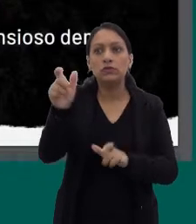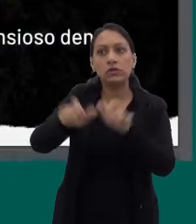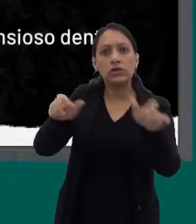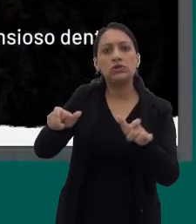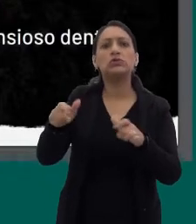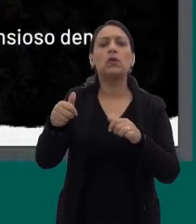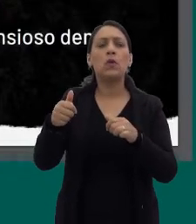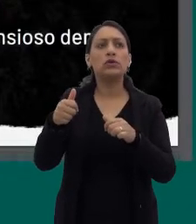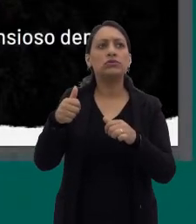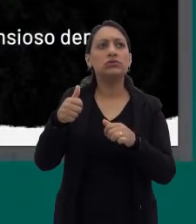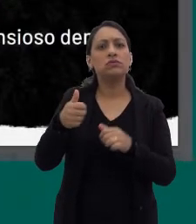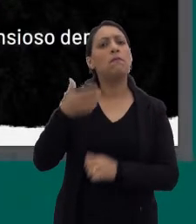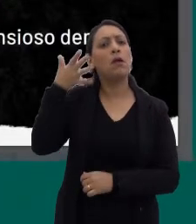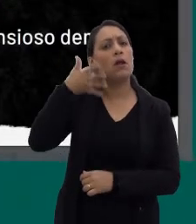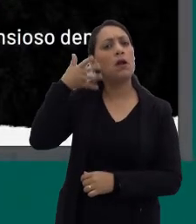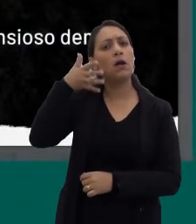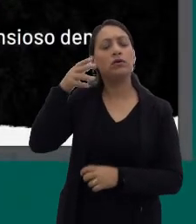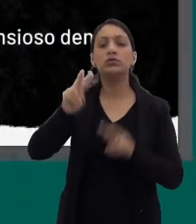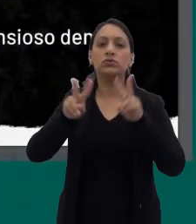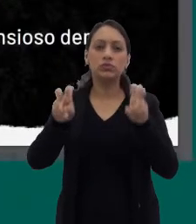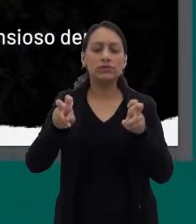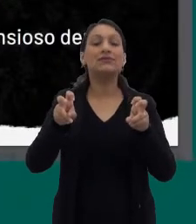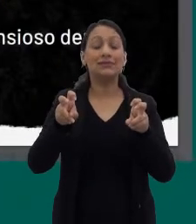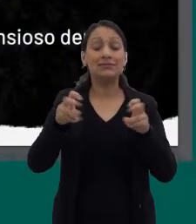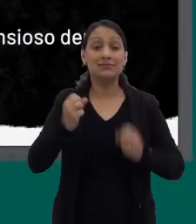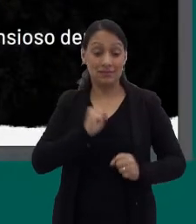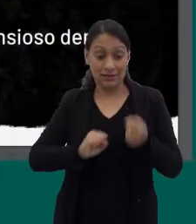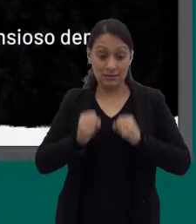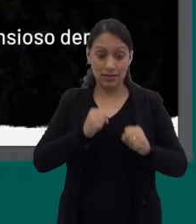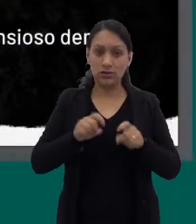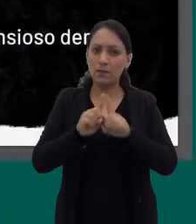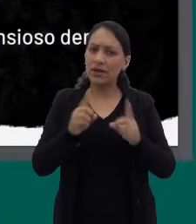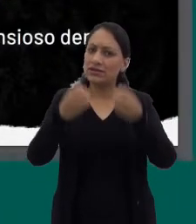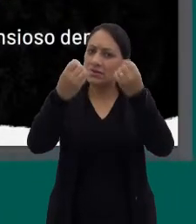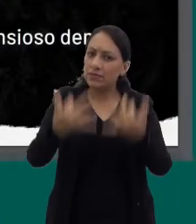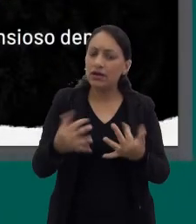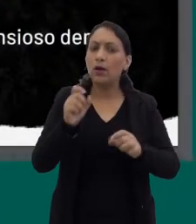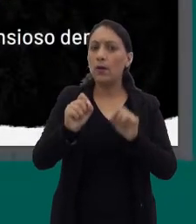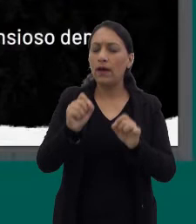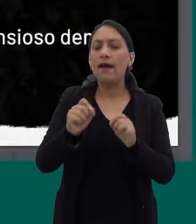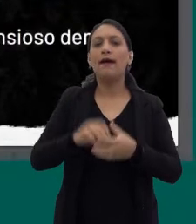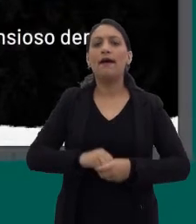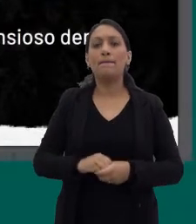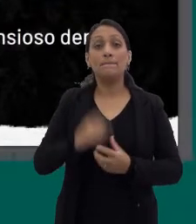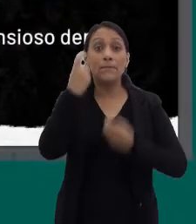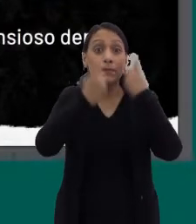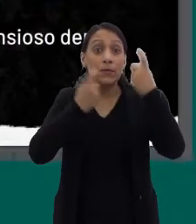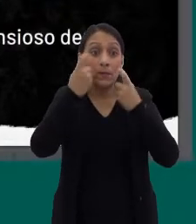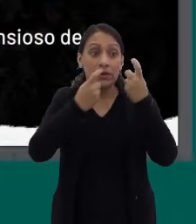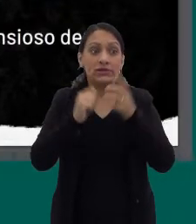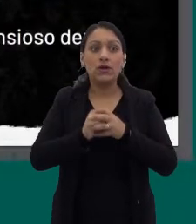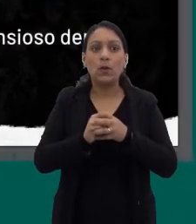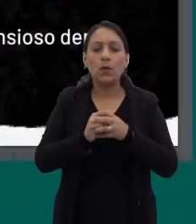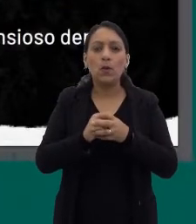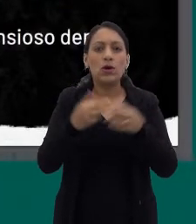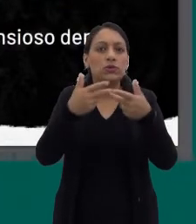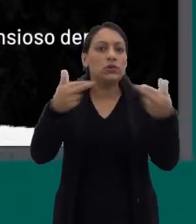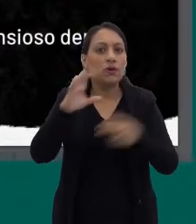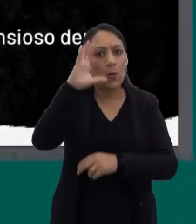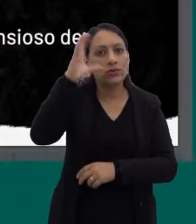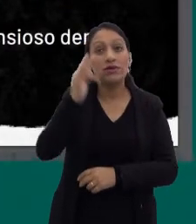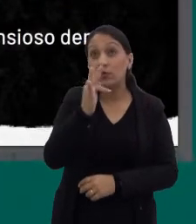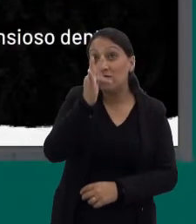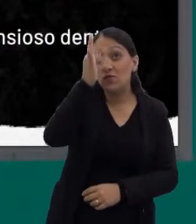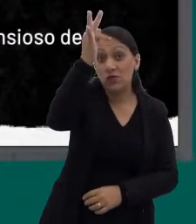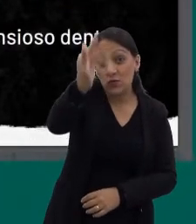aí, no senso comum, a ansiedade ela é descrita como uma preocupação, né, com aspectos que envolvem o futuro. E aí a